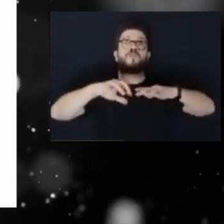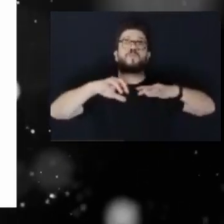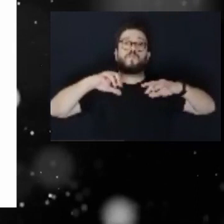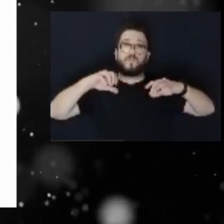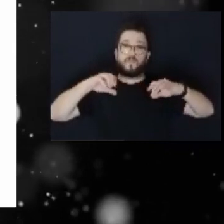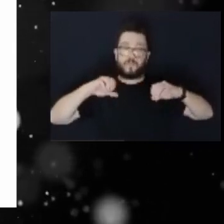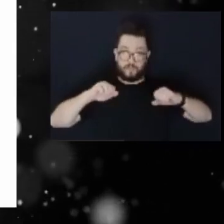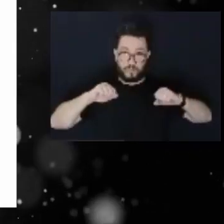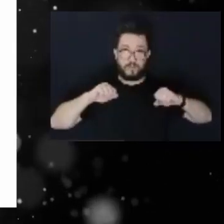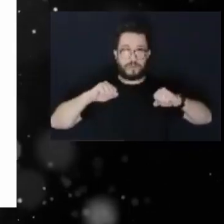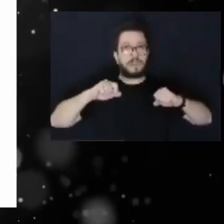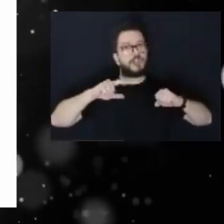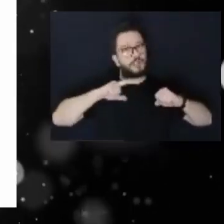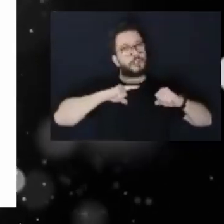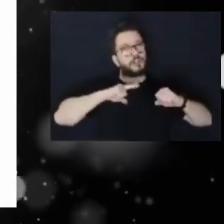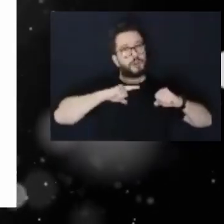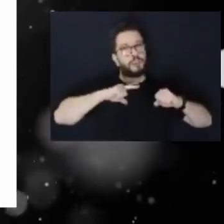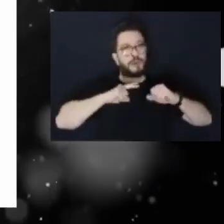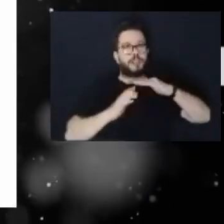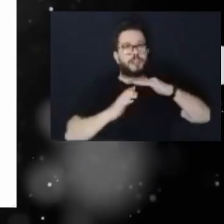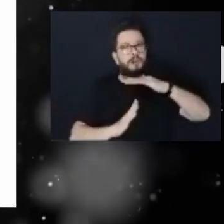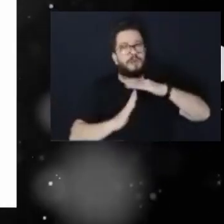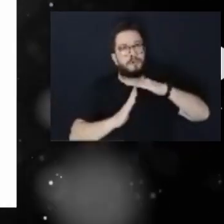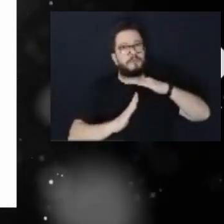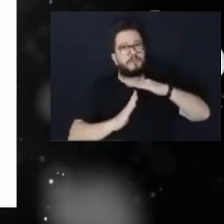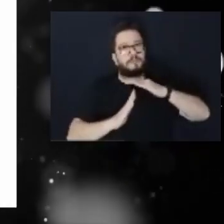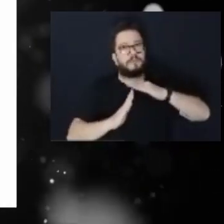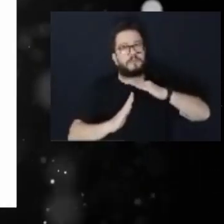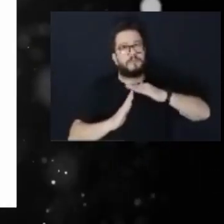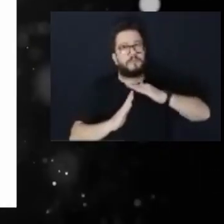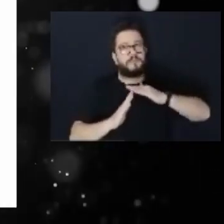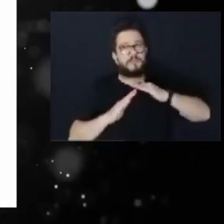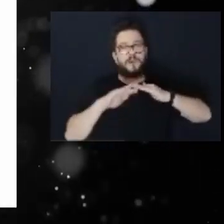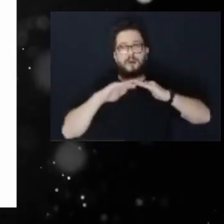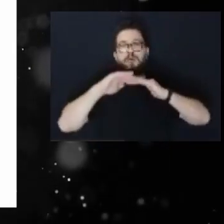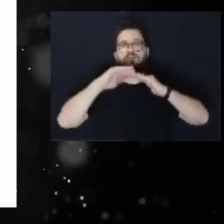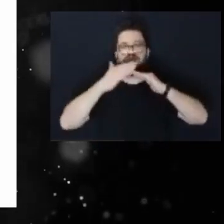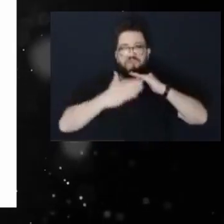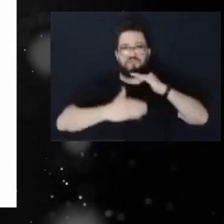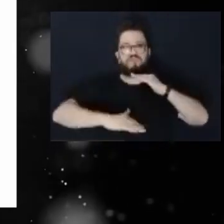também, basicamente, houve uma oscilação constante.